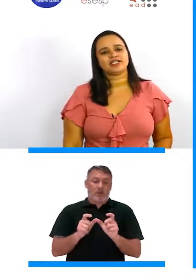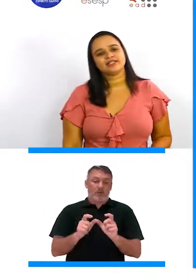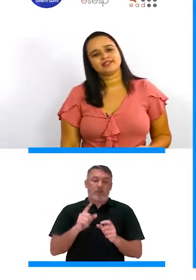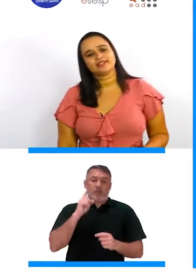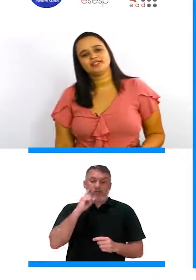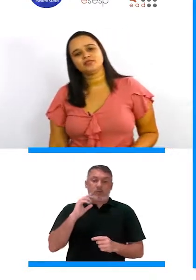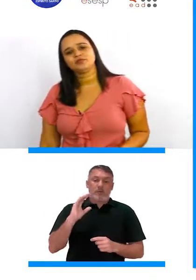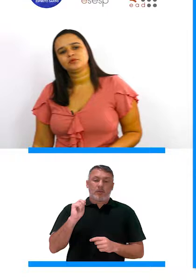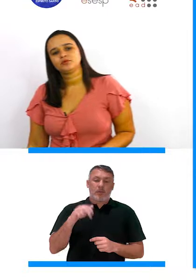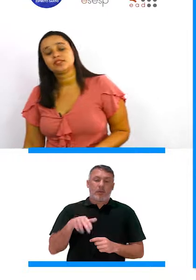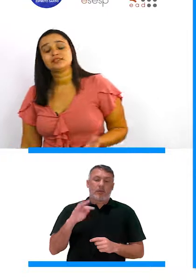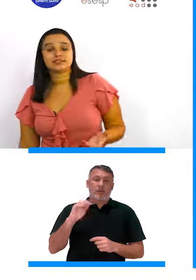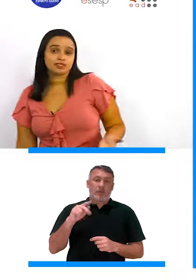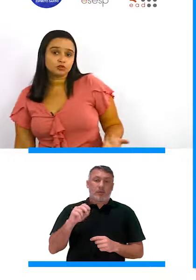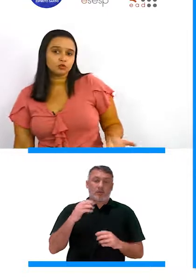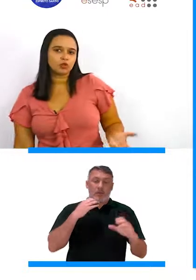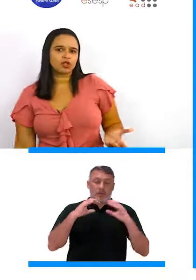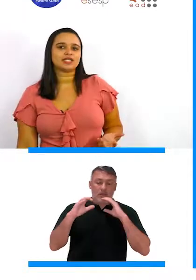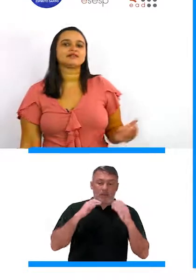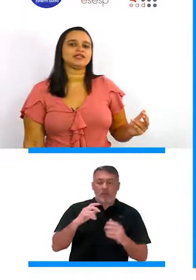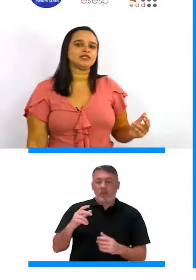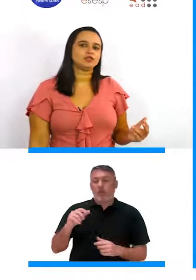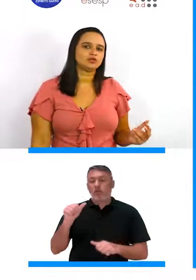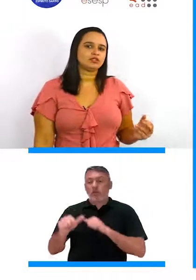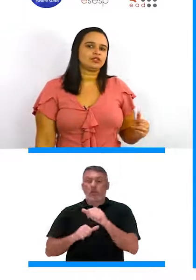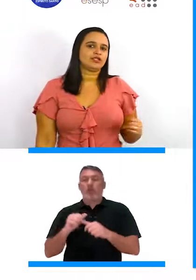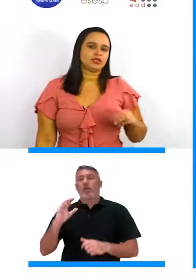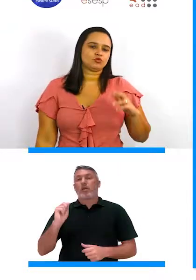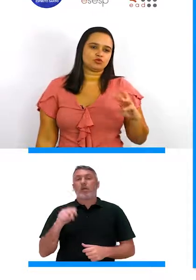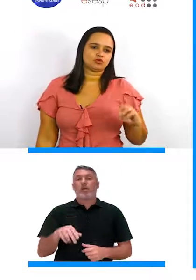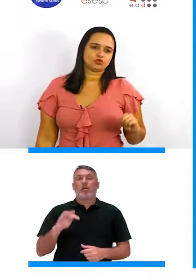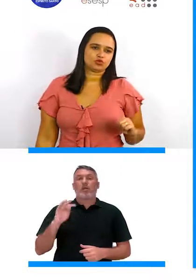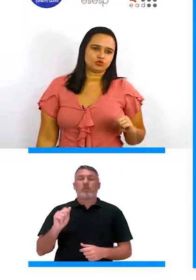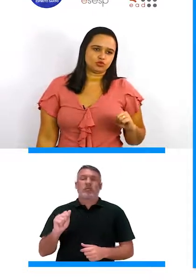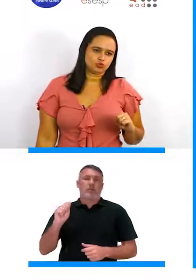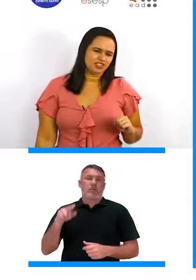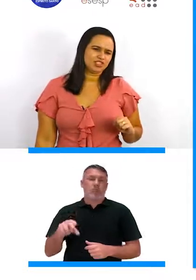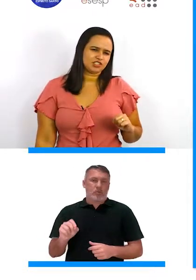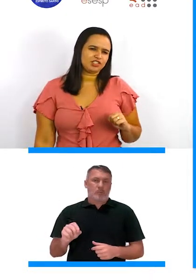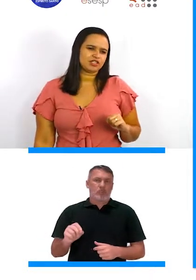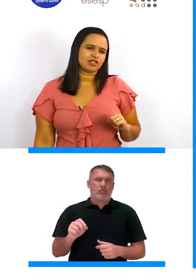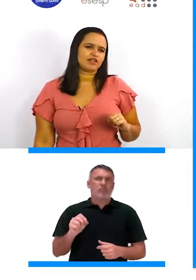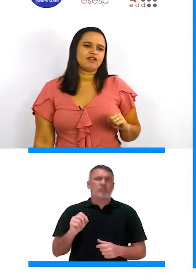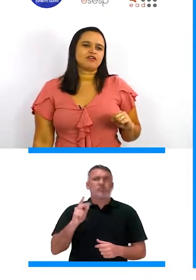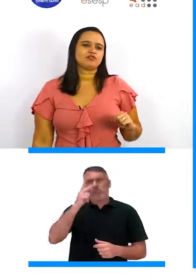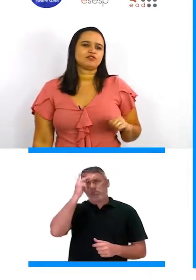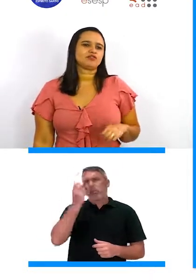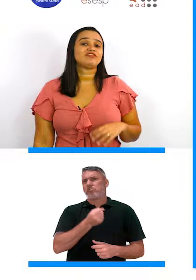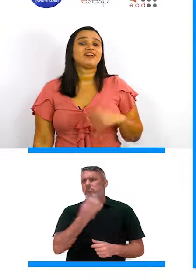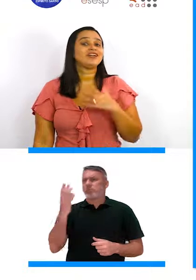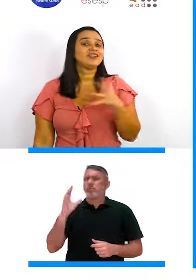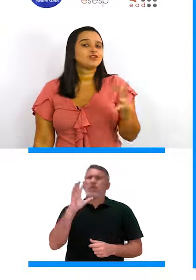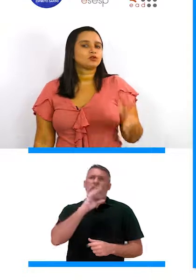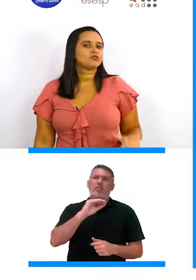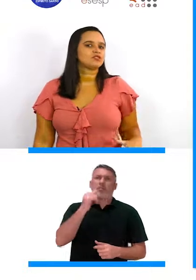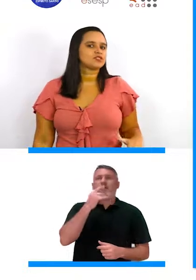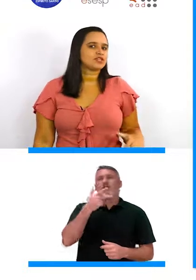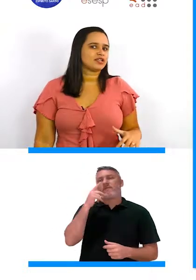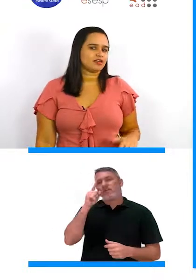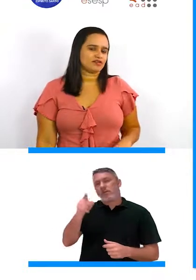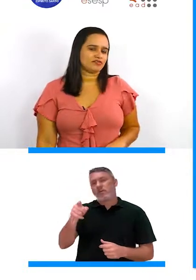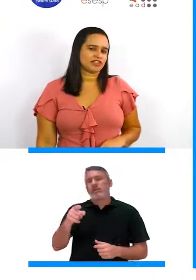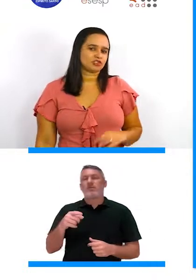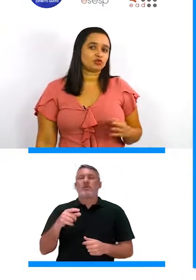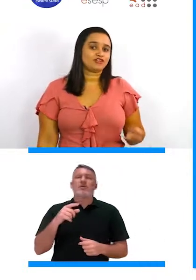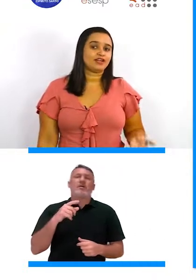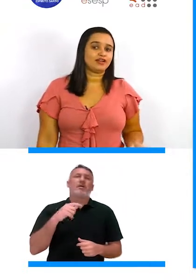morfológica, cantando por cantando, né? Muita gente, né? Tô falando com